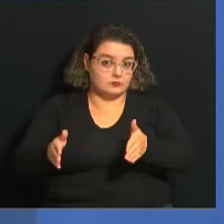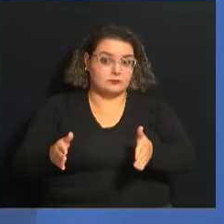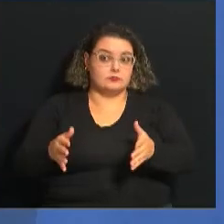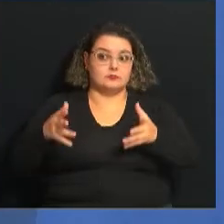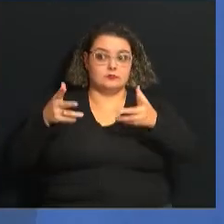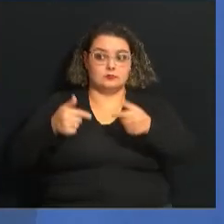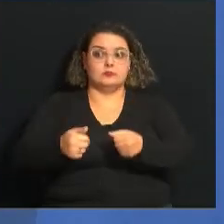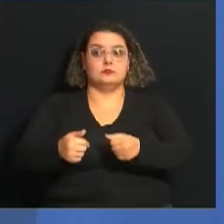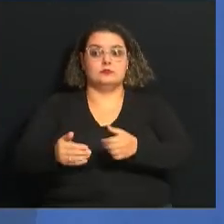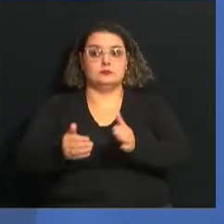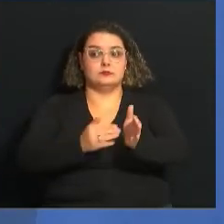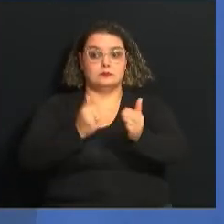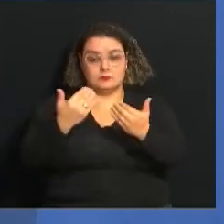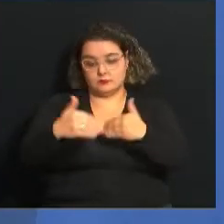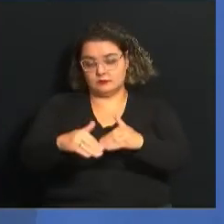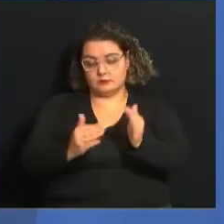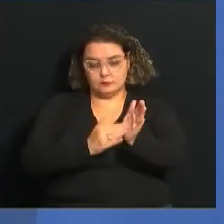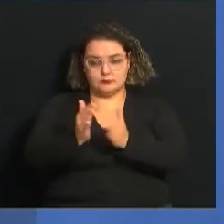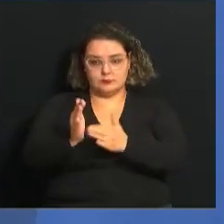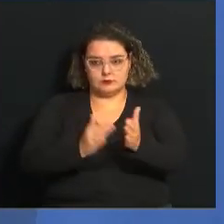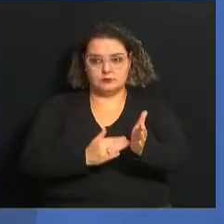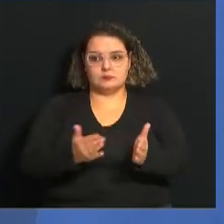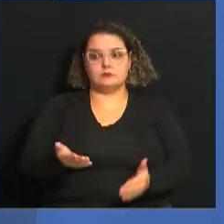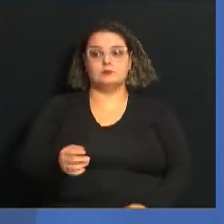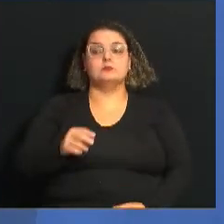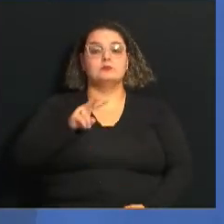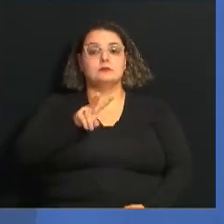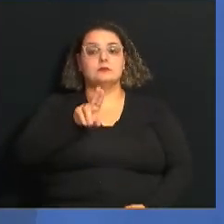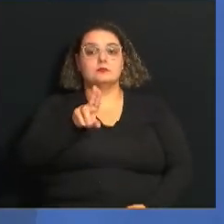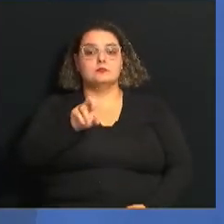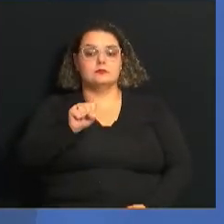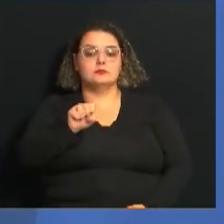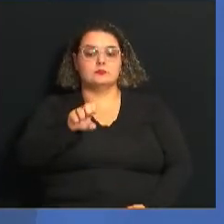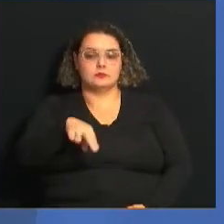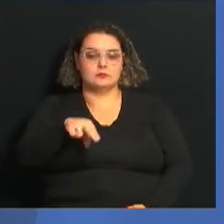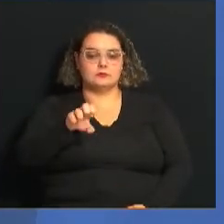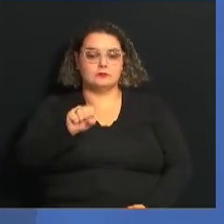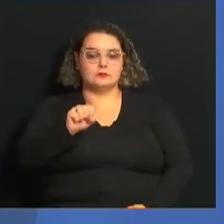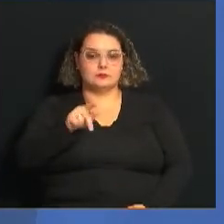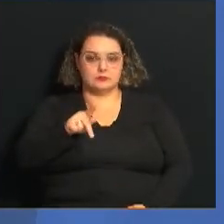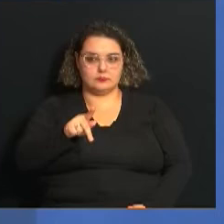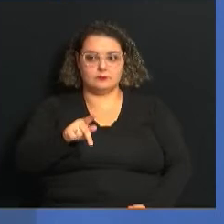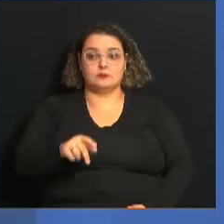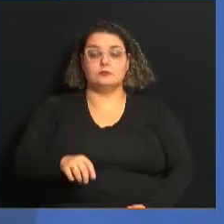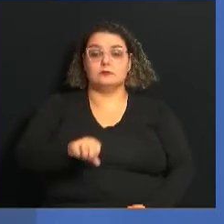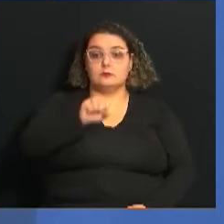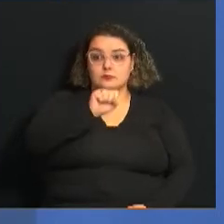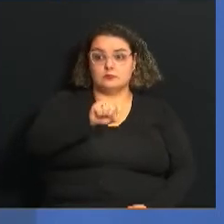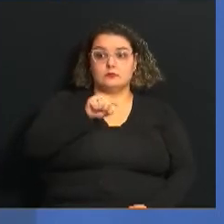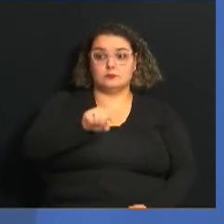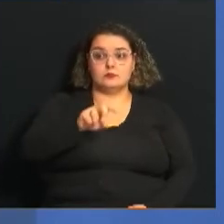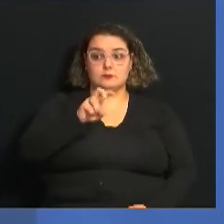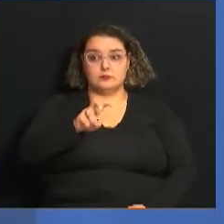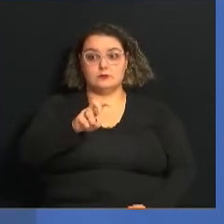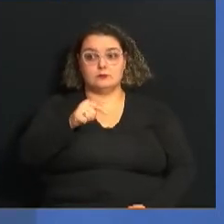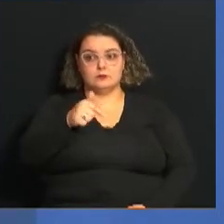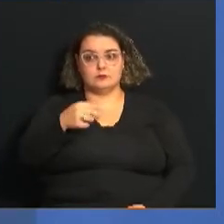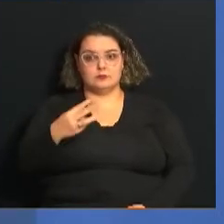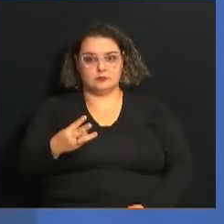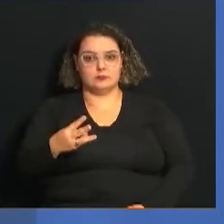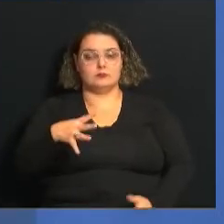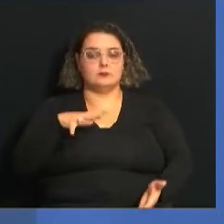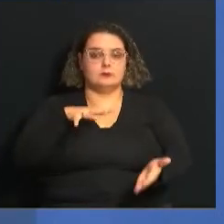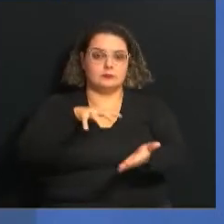concursos. A relação foi publicada no site da VUNESP e também das 8.573